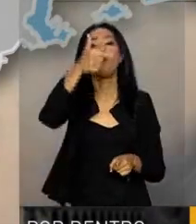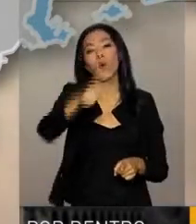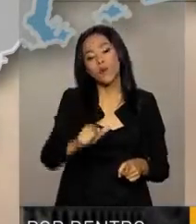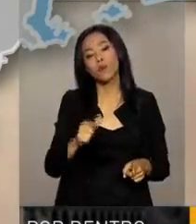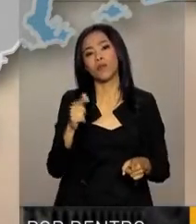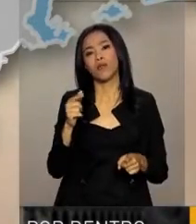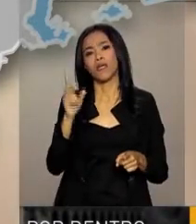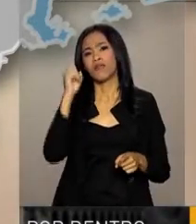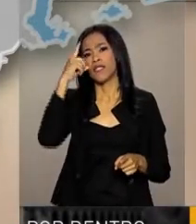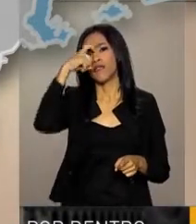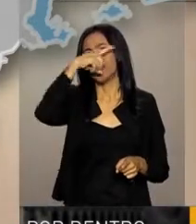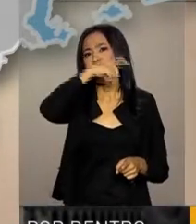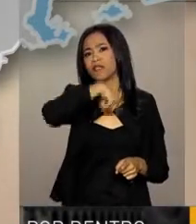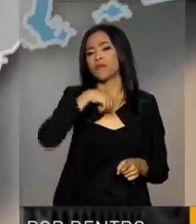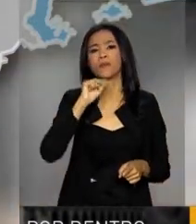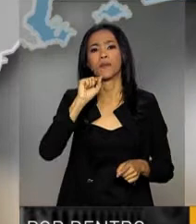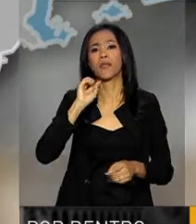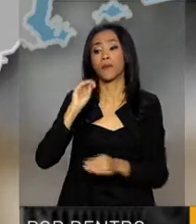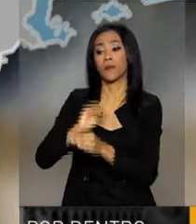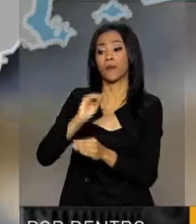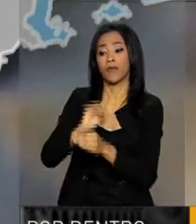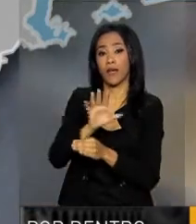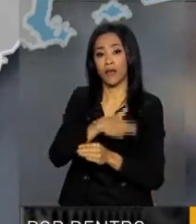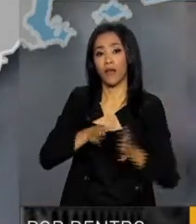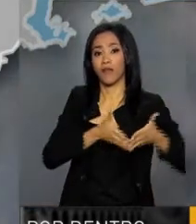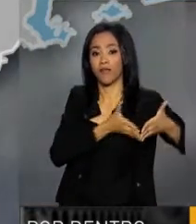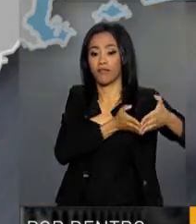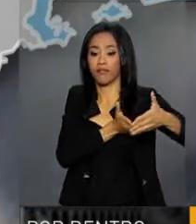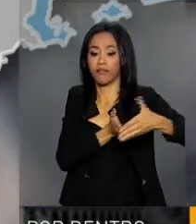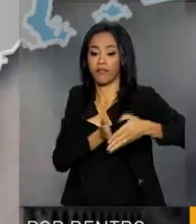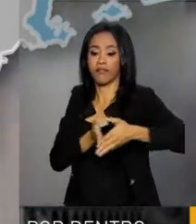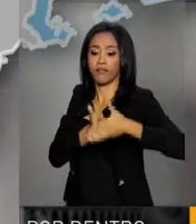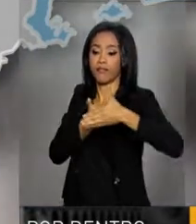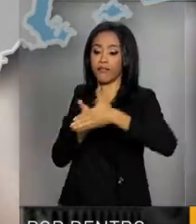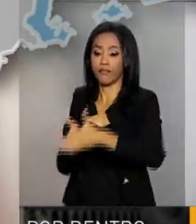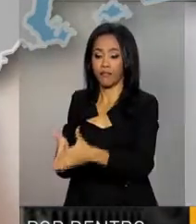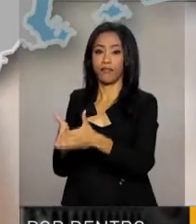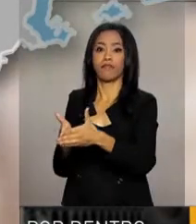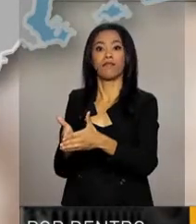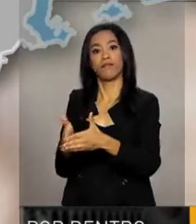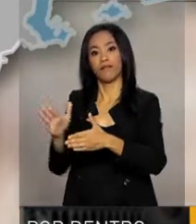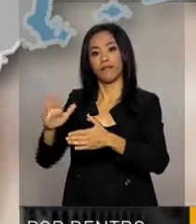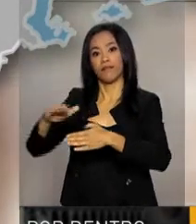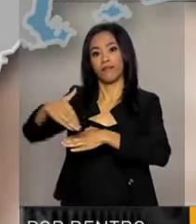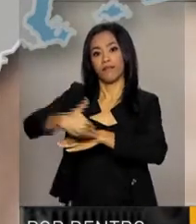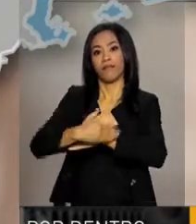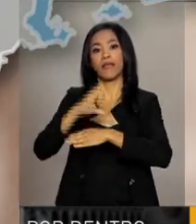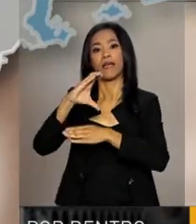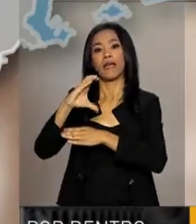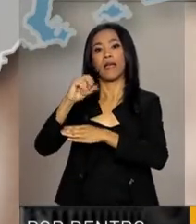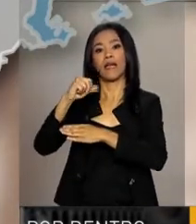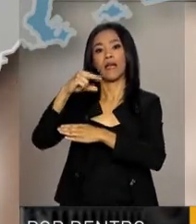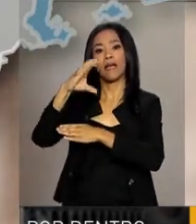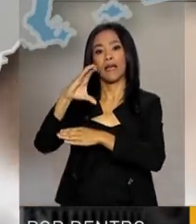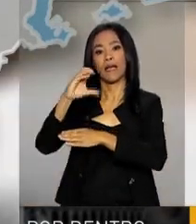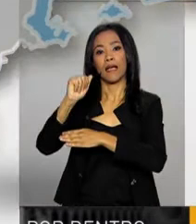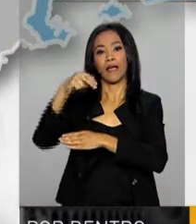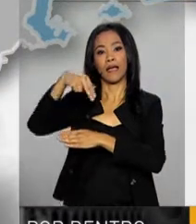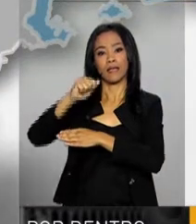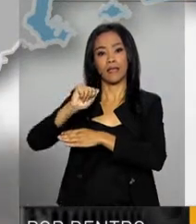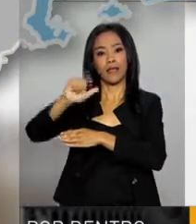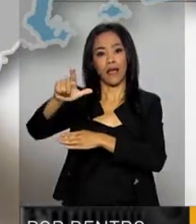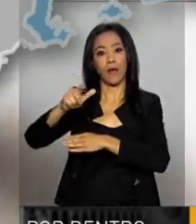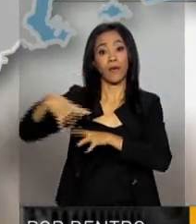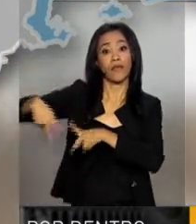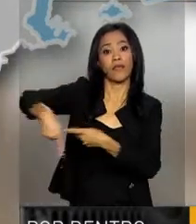para manutenção e para a recuperação até mesmo desses canais que leva vida pra nossa baixada